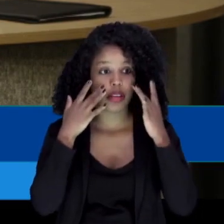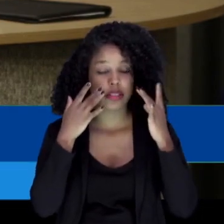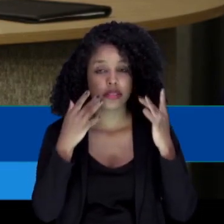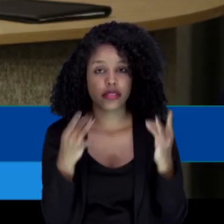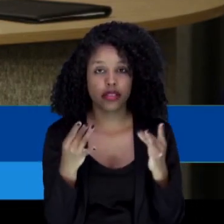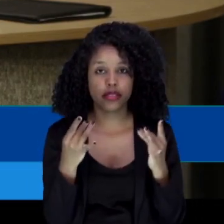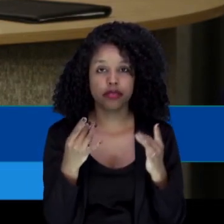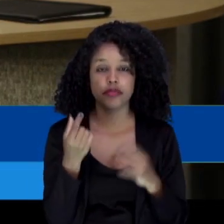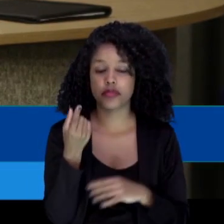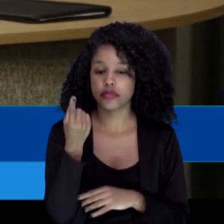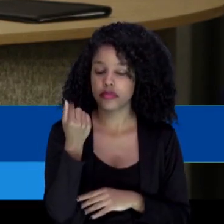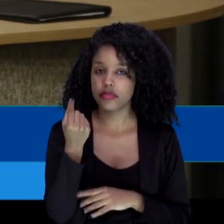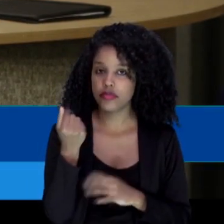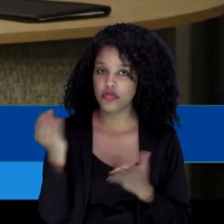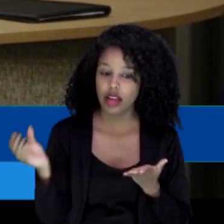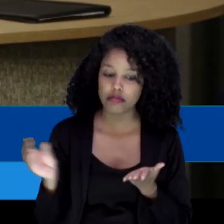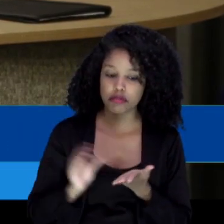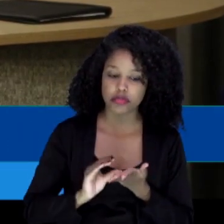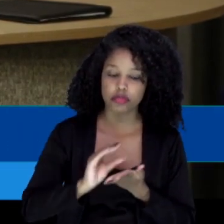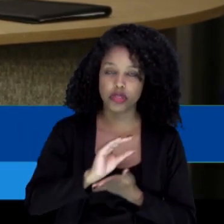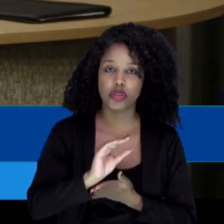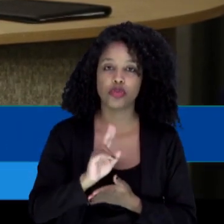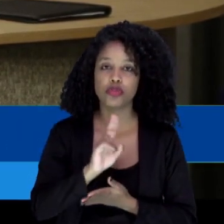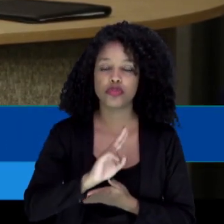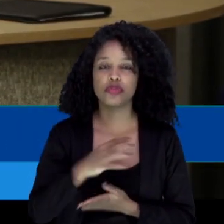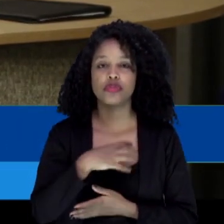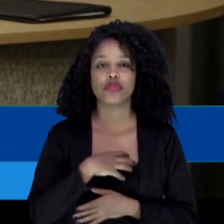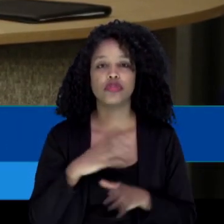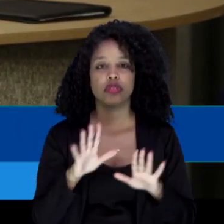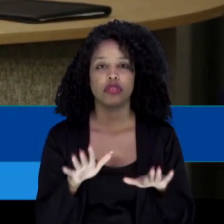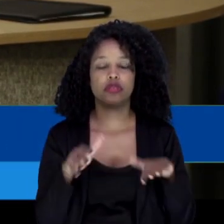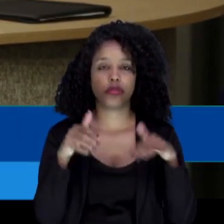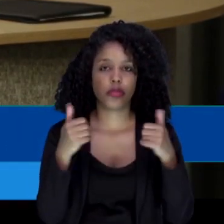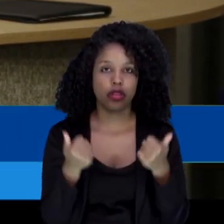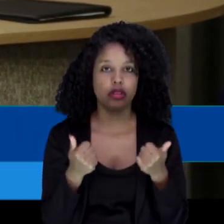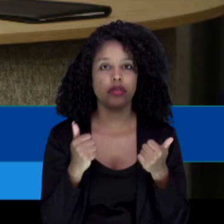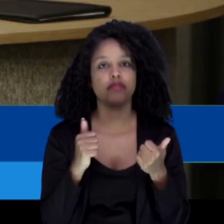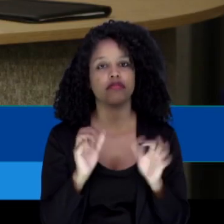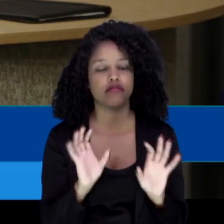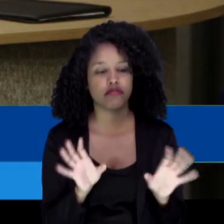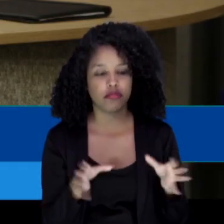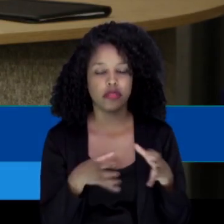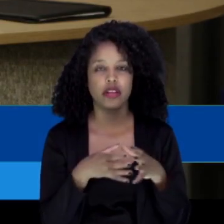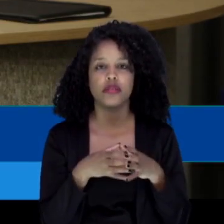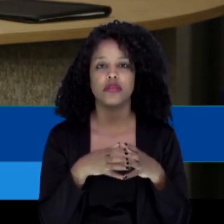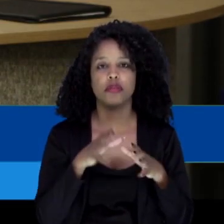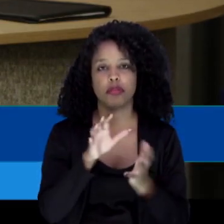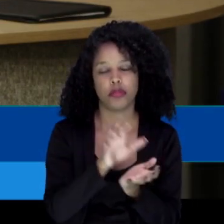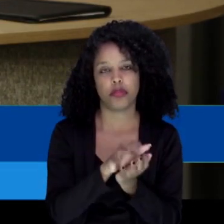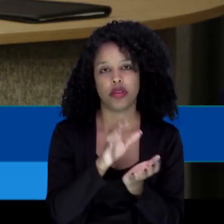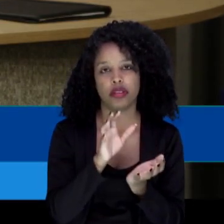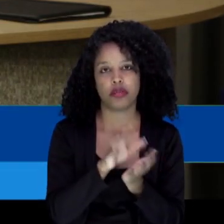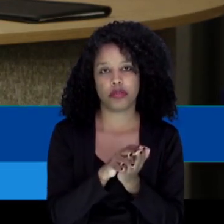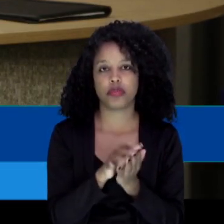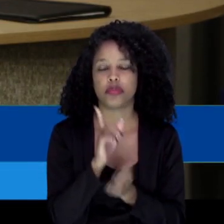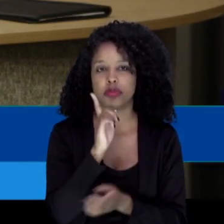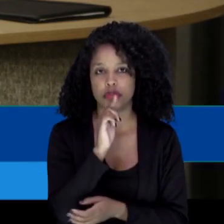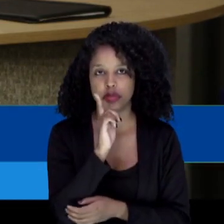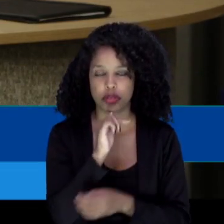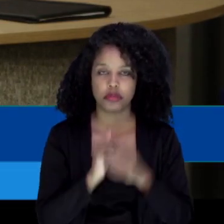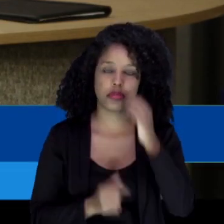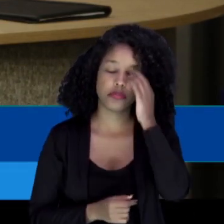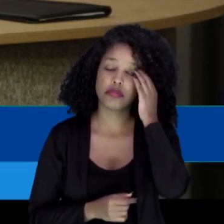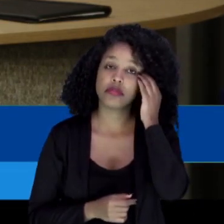esse valor seja utilizado da melhor forma pela companhia Pernambucana de saneamento quero